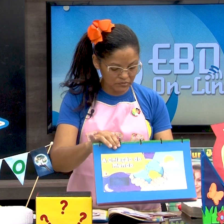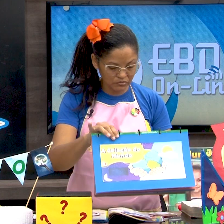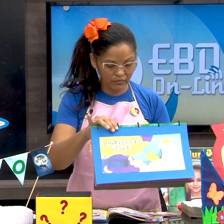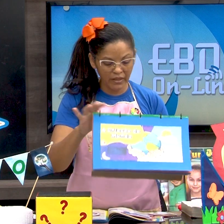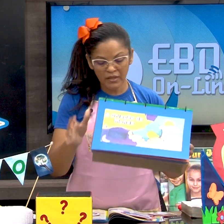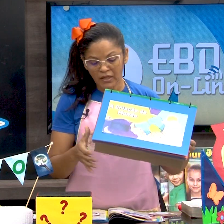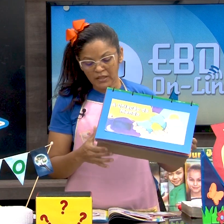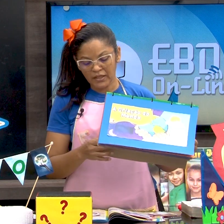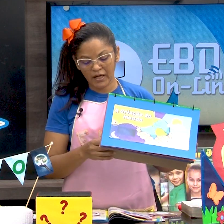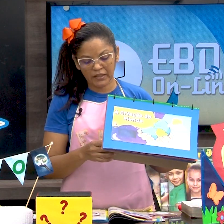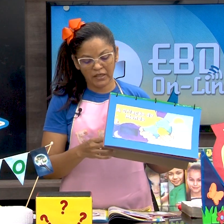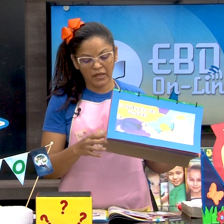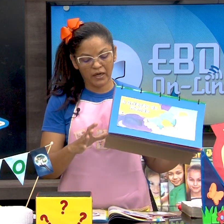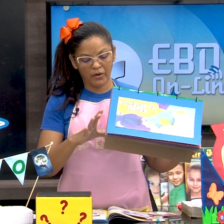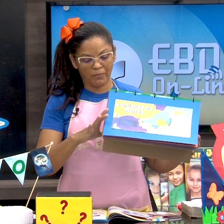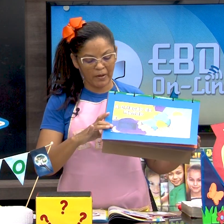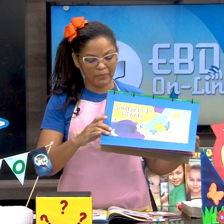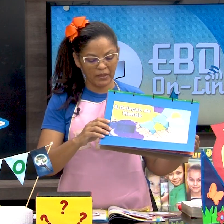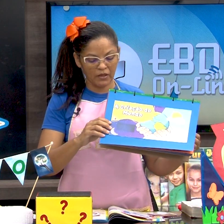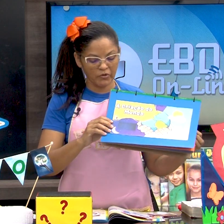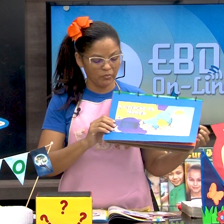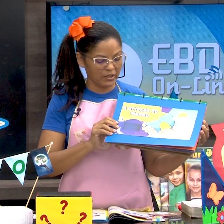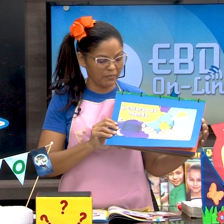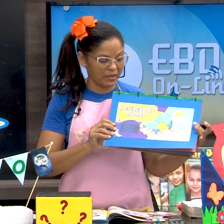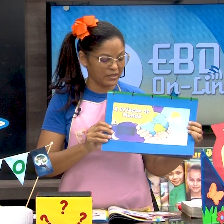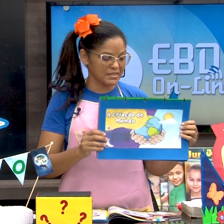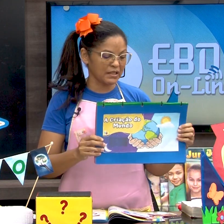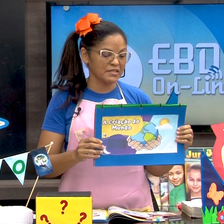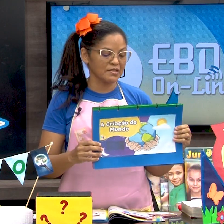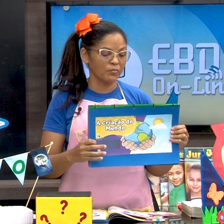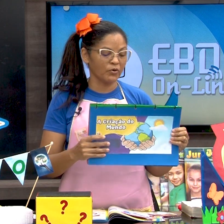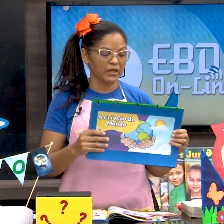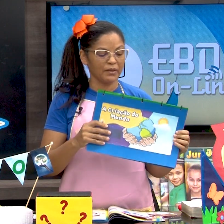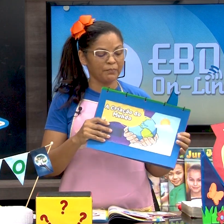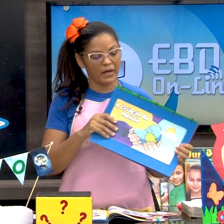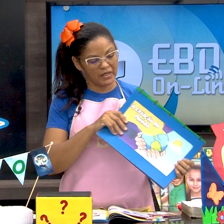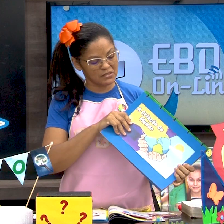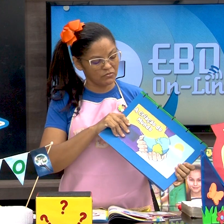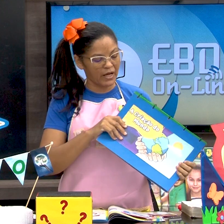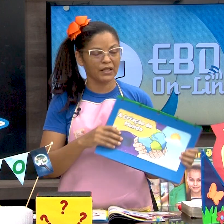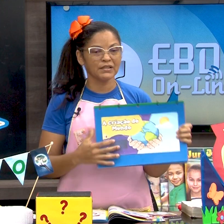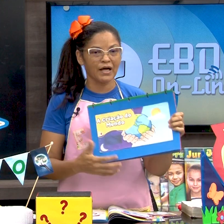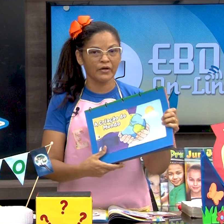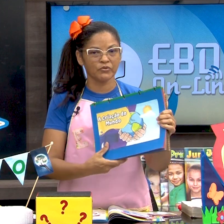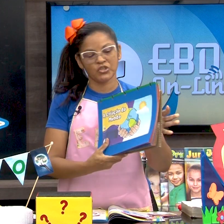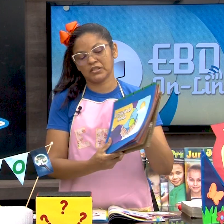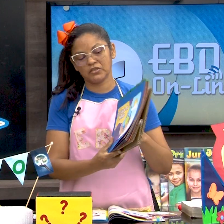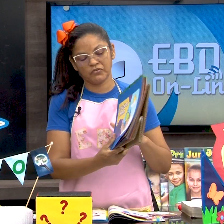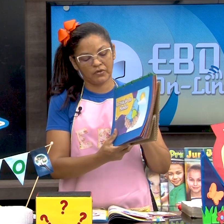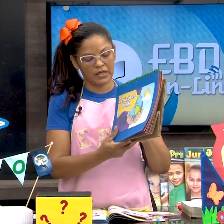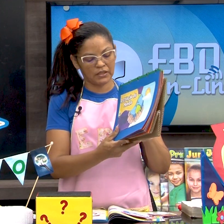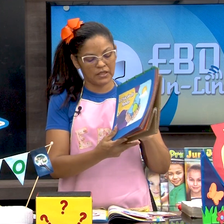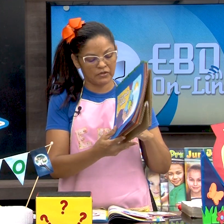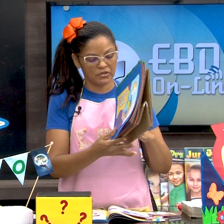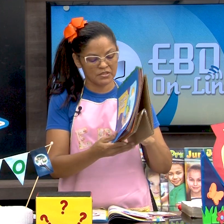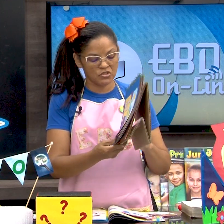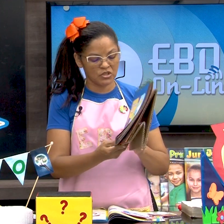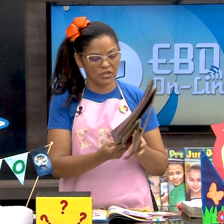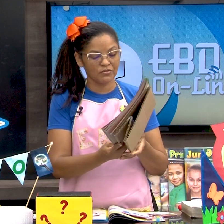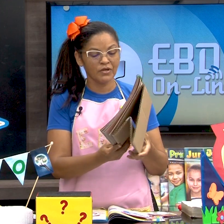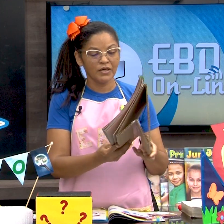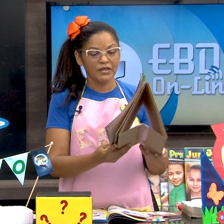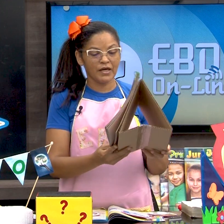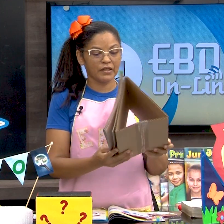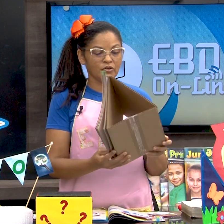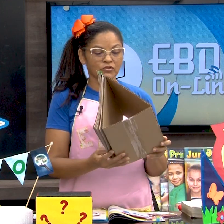não é e aqui é um papelão e eu me lembrei dessa lição porque ele parece um calendário eu já tive um calendário desse